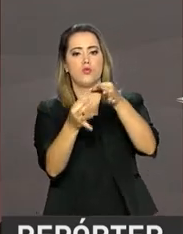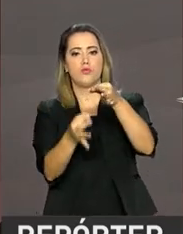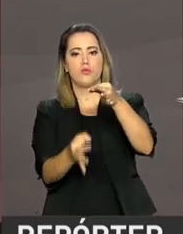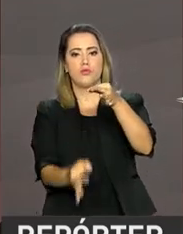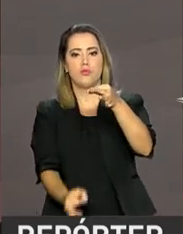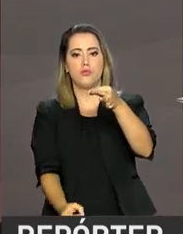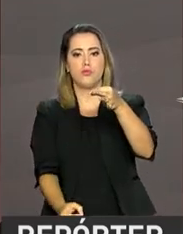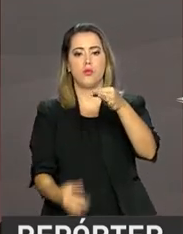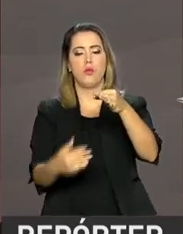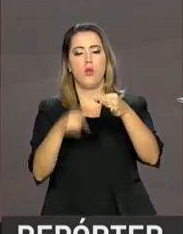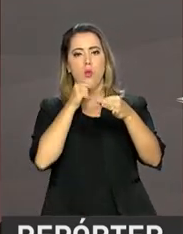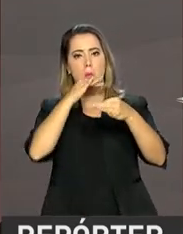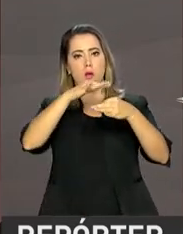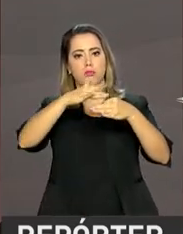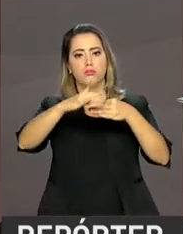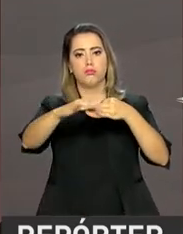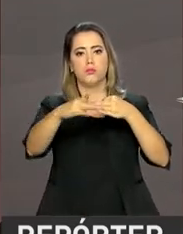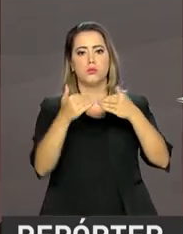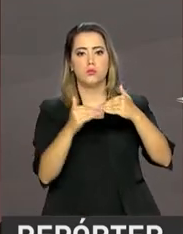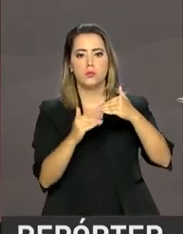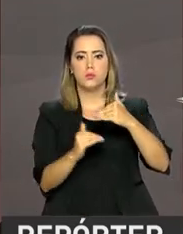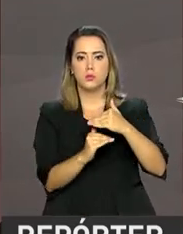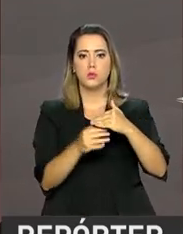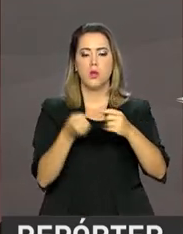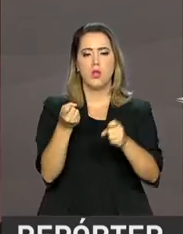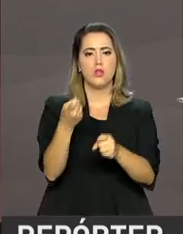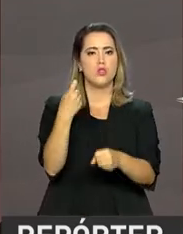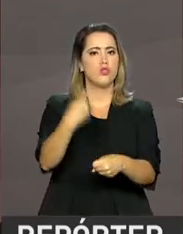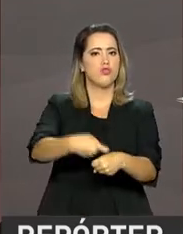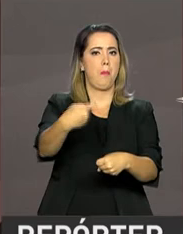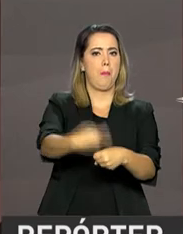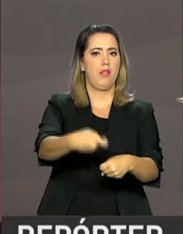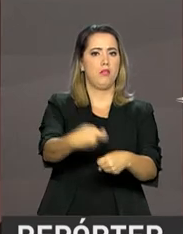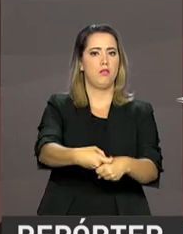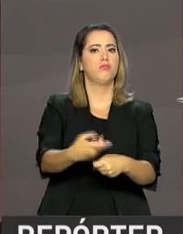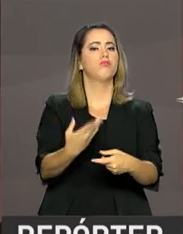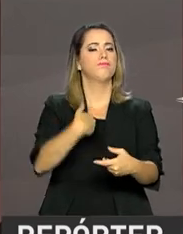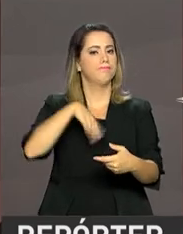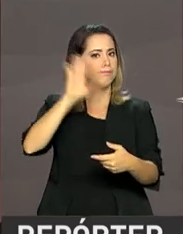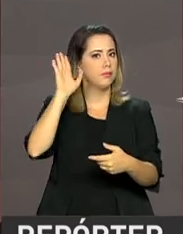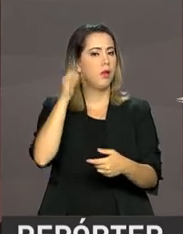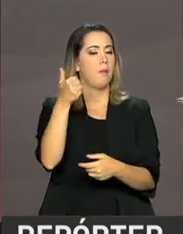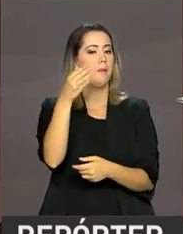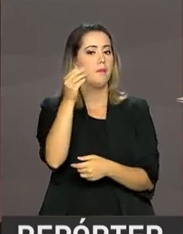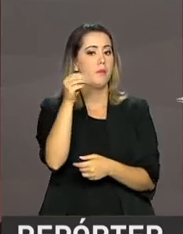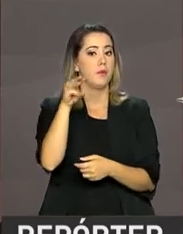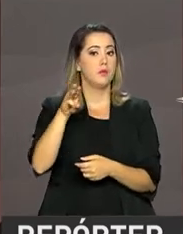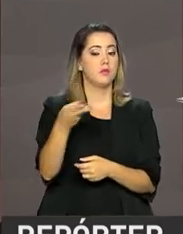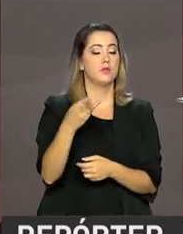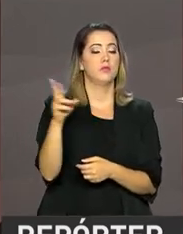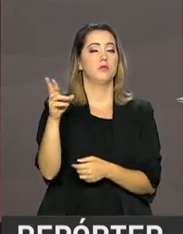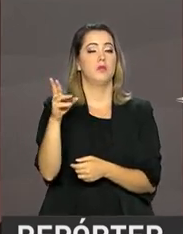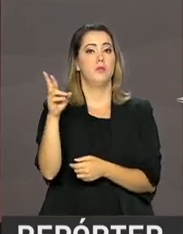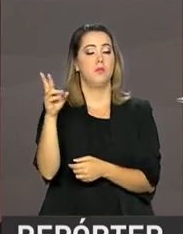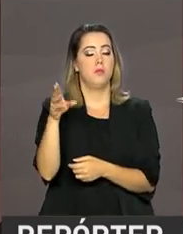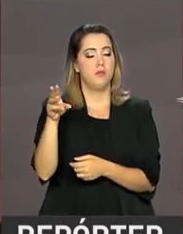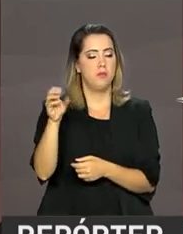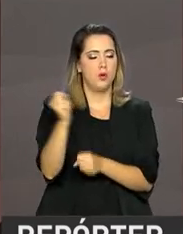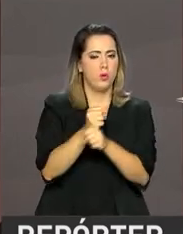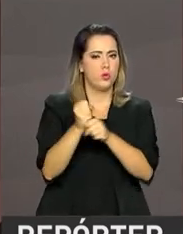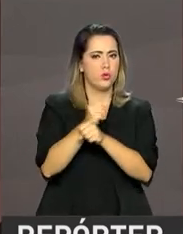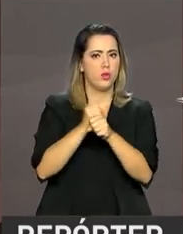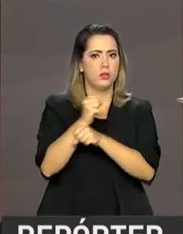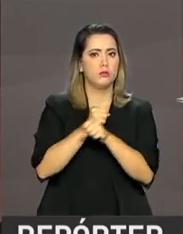do fundo do mar e de uma camada de rochas sedimentares formadas há mais de 100 milhões de anos em alguns